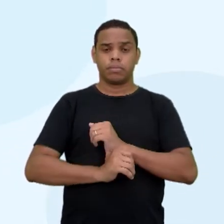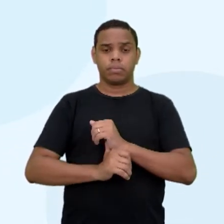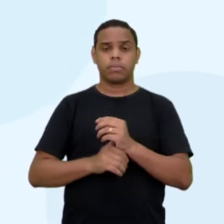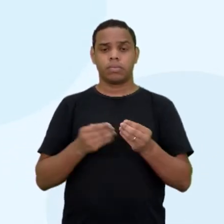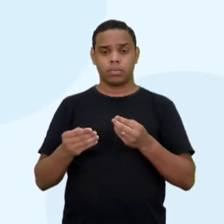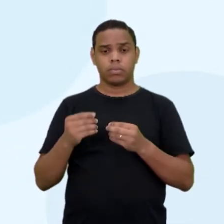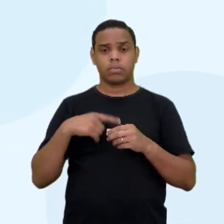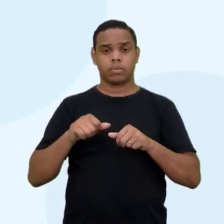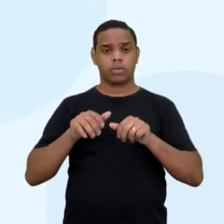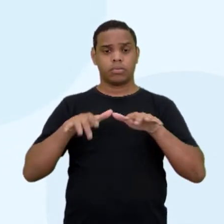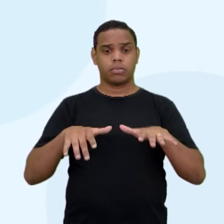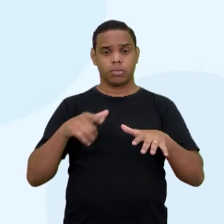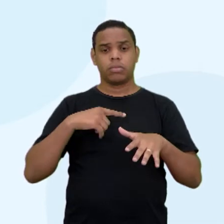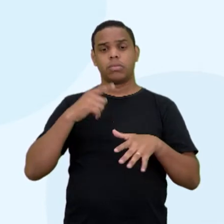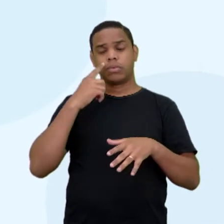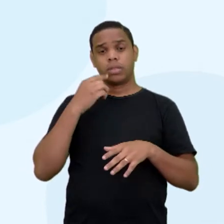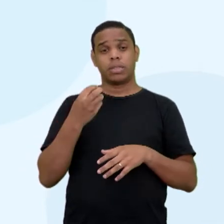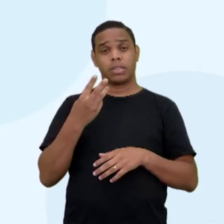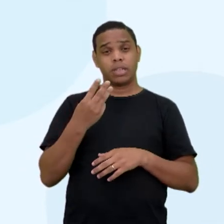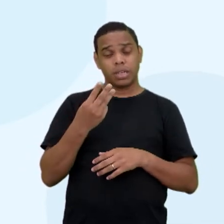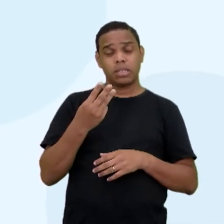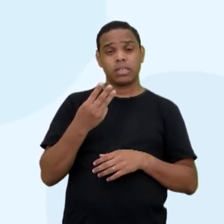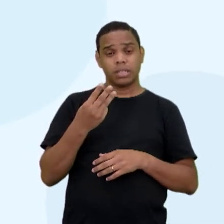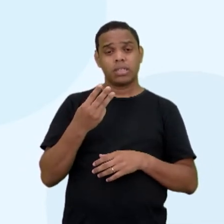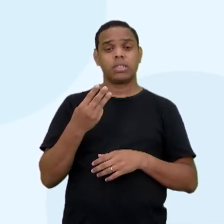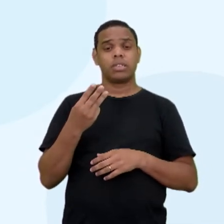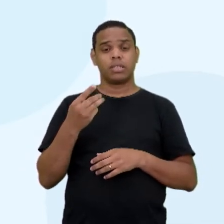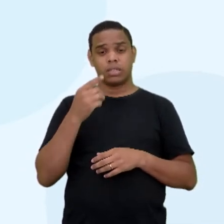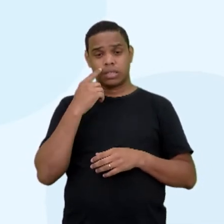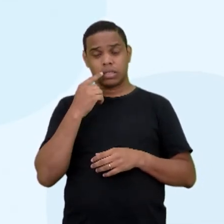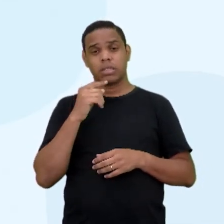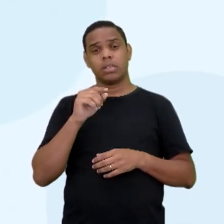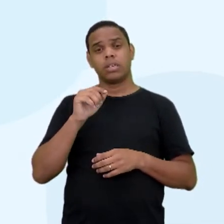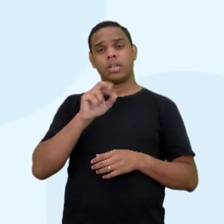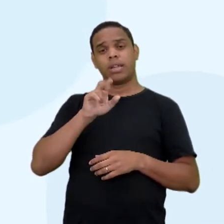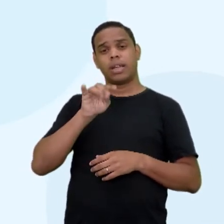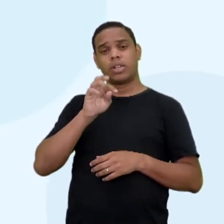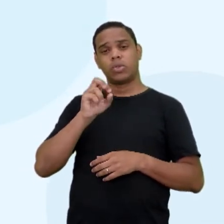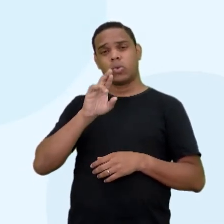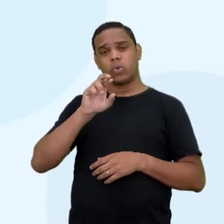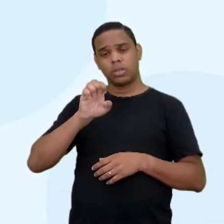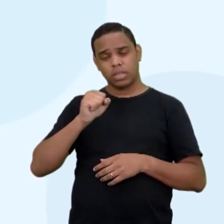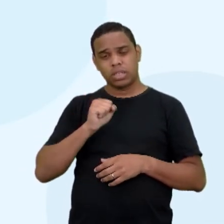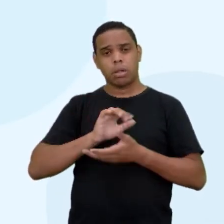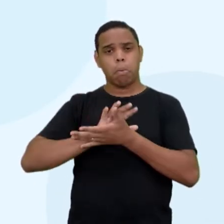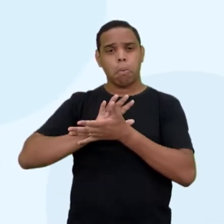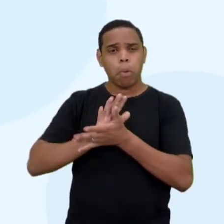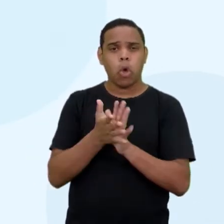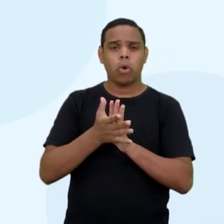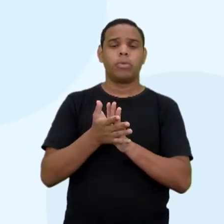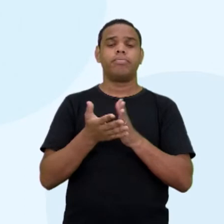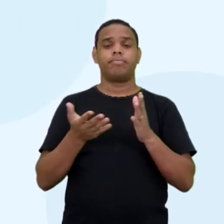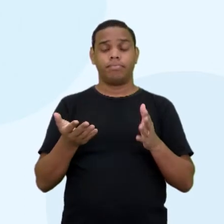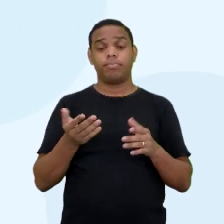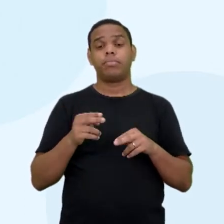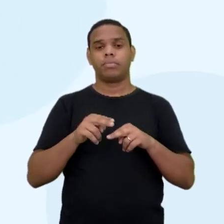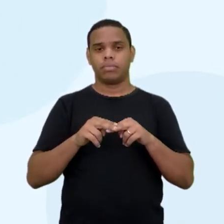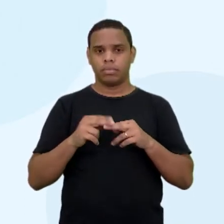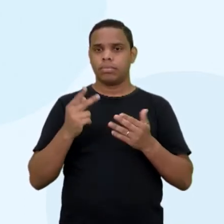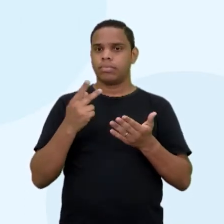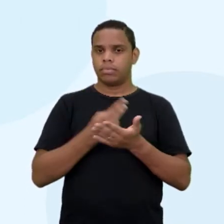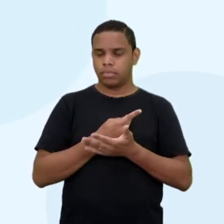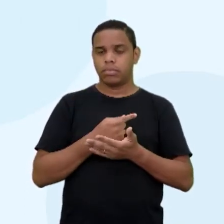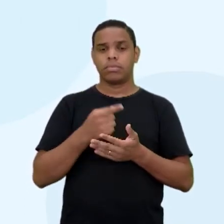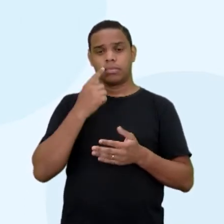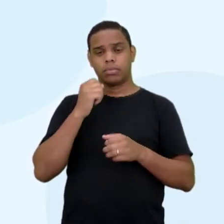o tsunami, o derretimento de 3 dos 6 reatores nucleares da usina. Né? Então, essa falha ocorre quando a usina